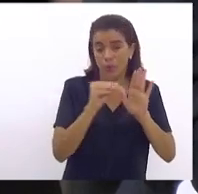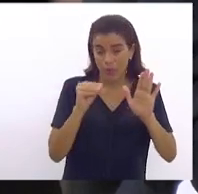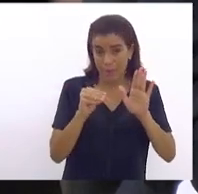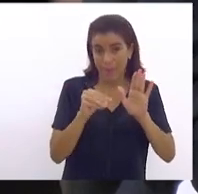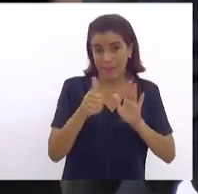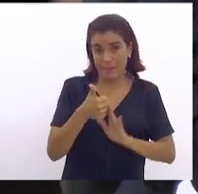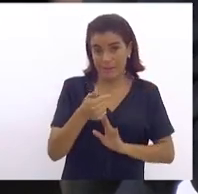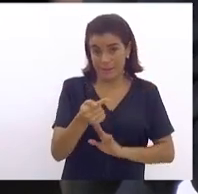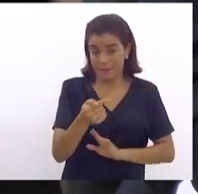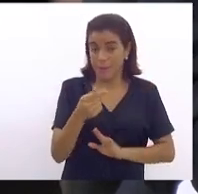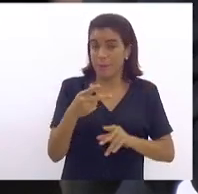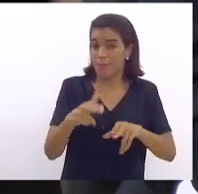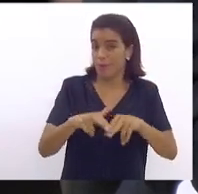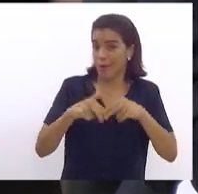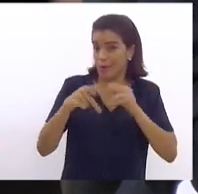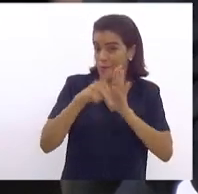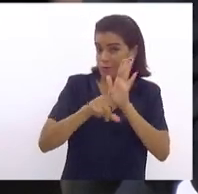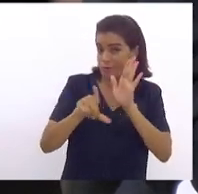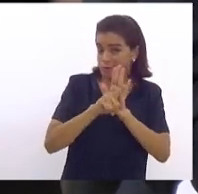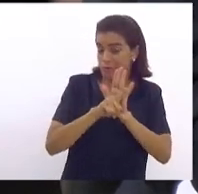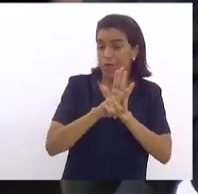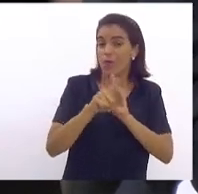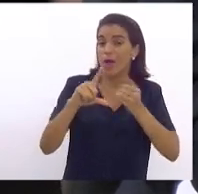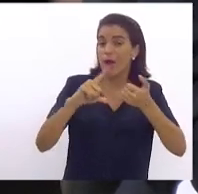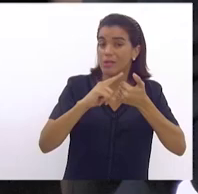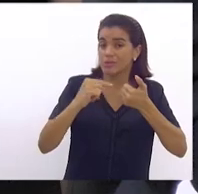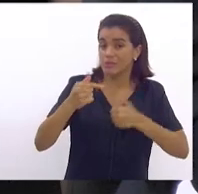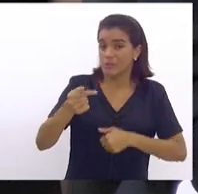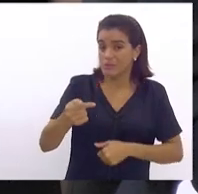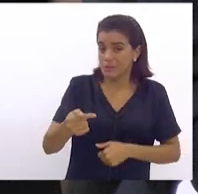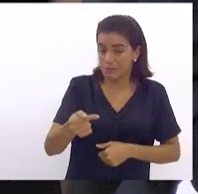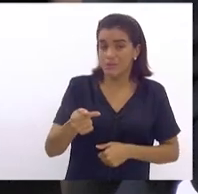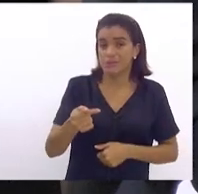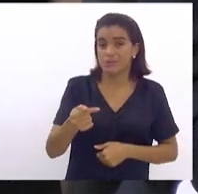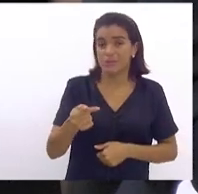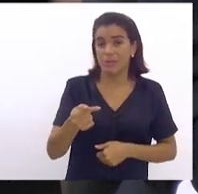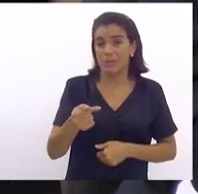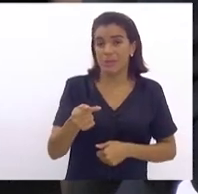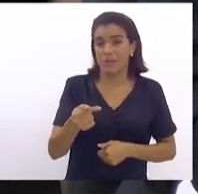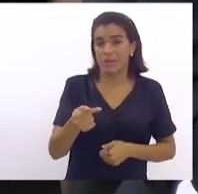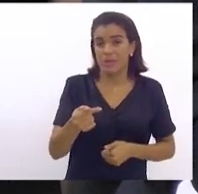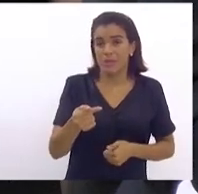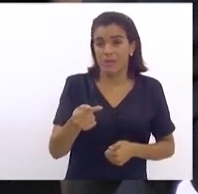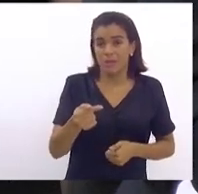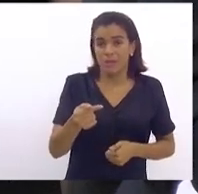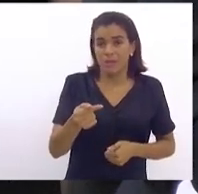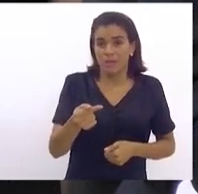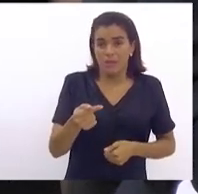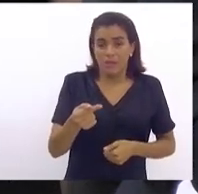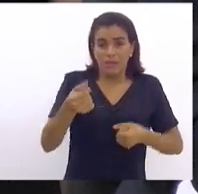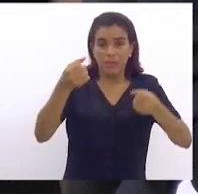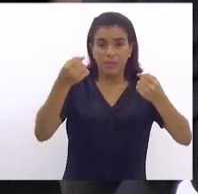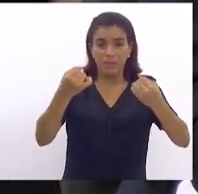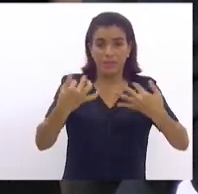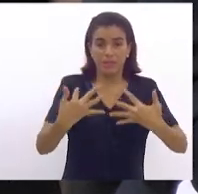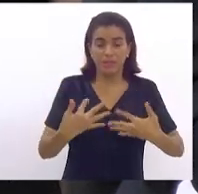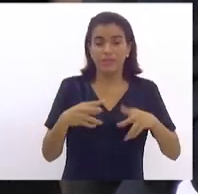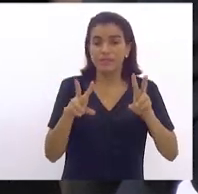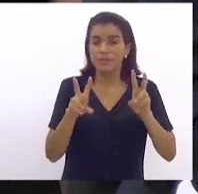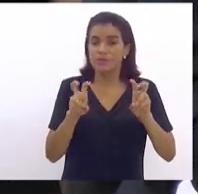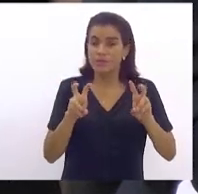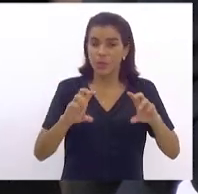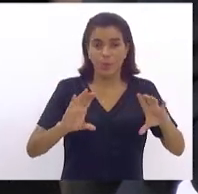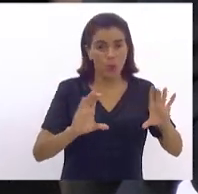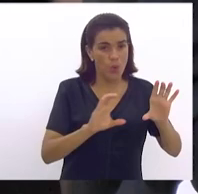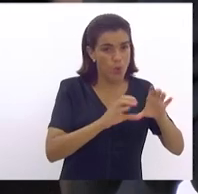no projeto de lei, o artigo 7º, ele fala do grupo